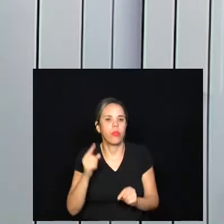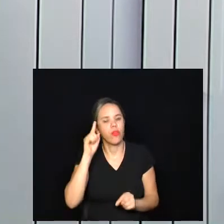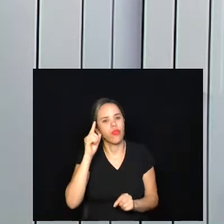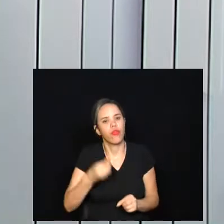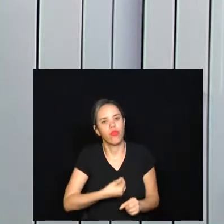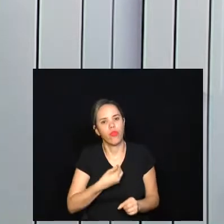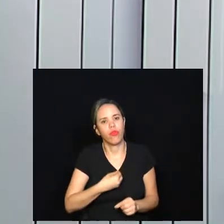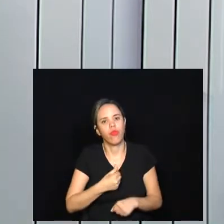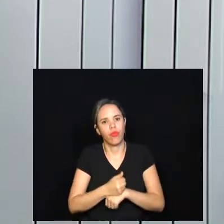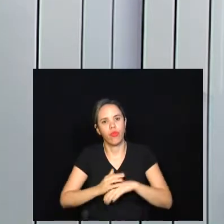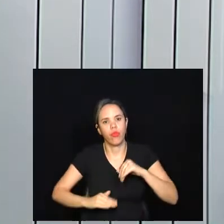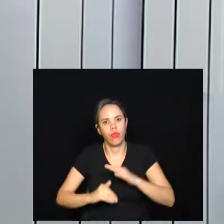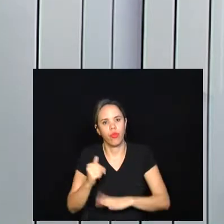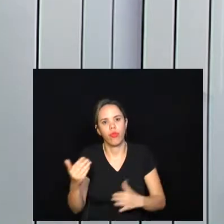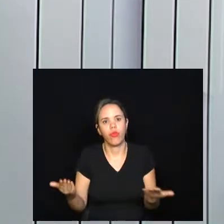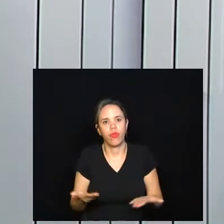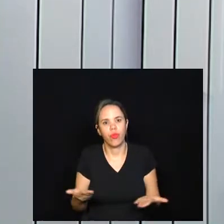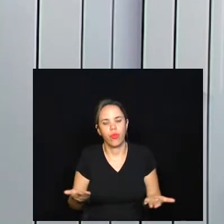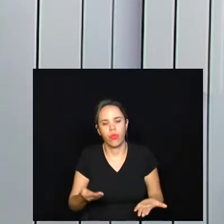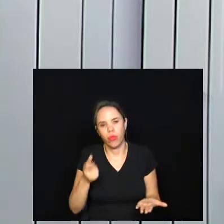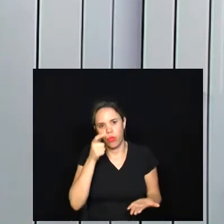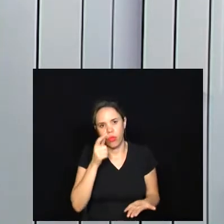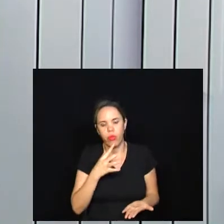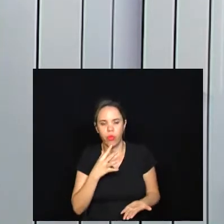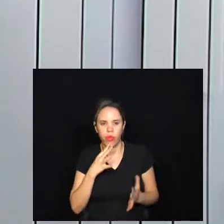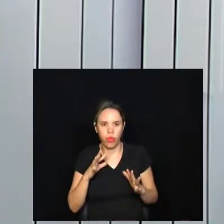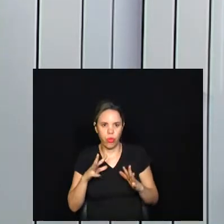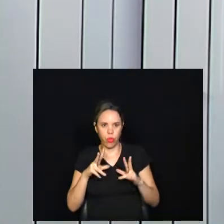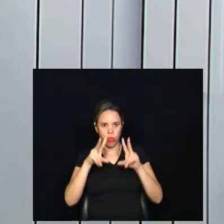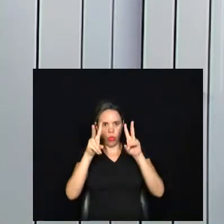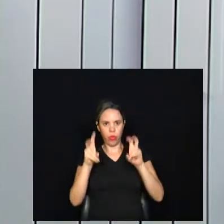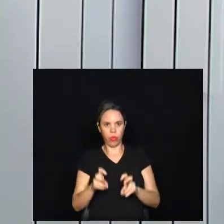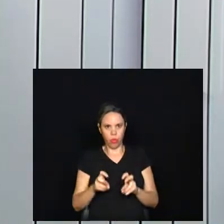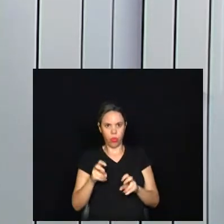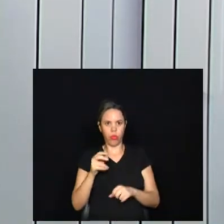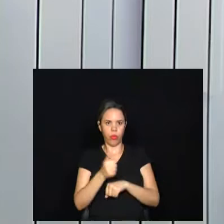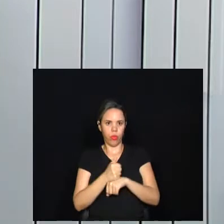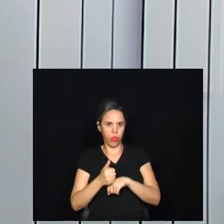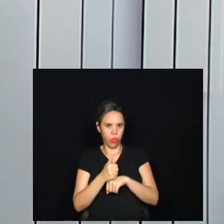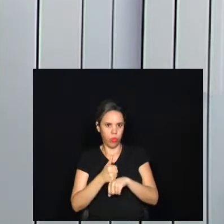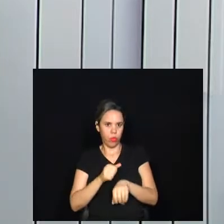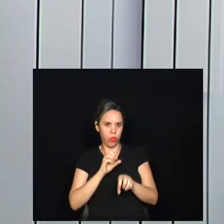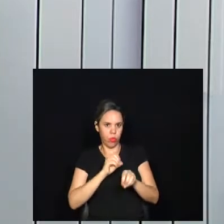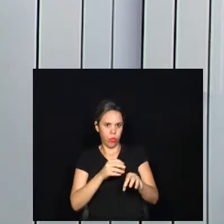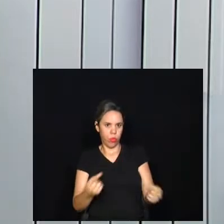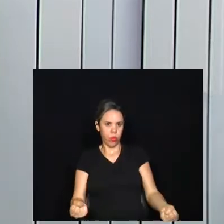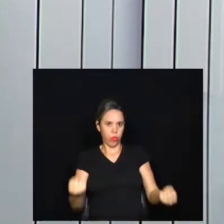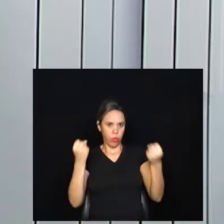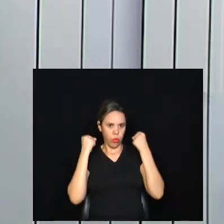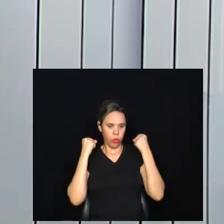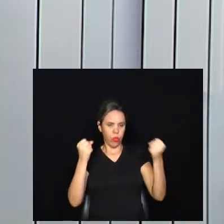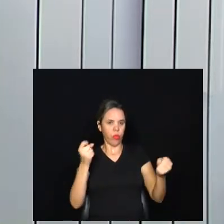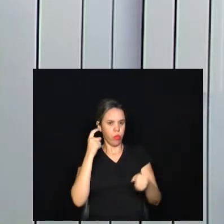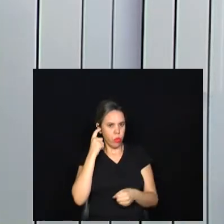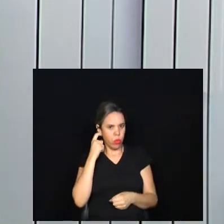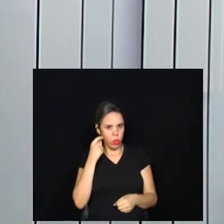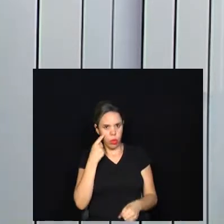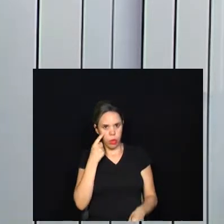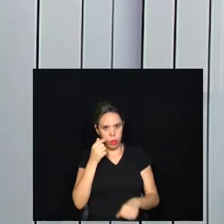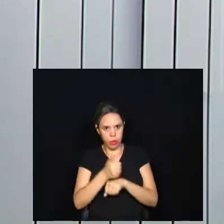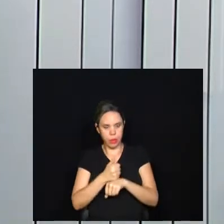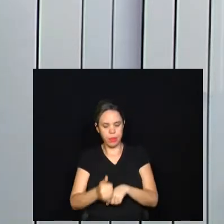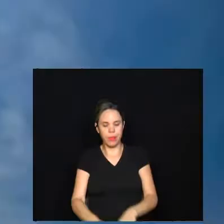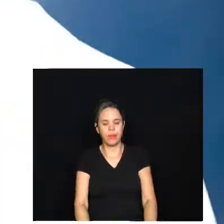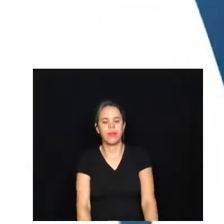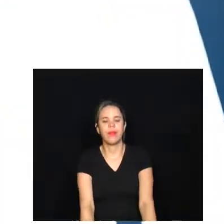um profissional. E hoje nós vamos conhecer tudo sobre um profissional de educação física, então se liga na